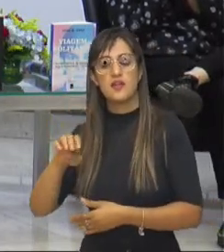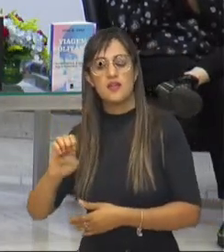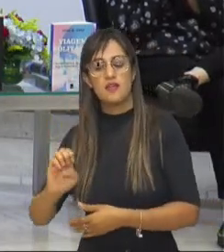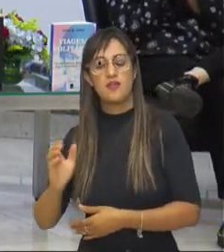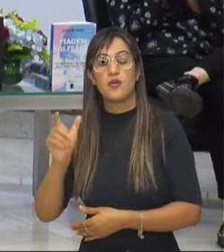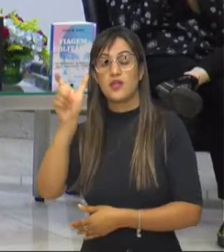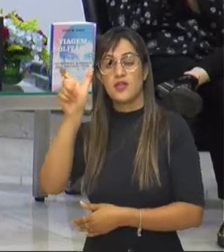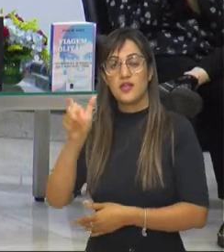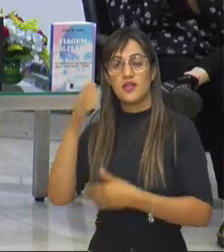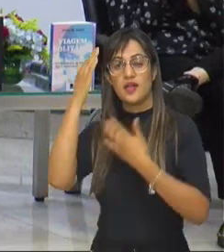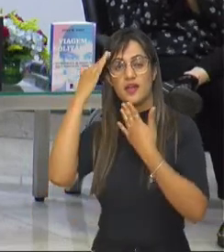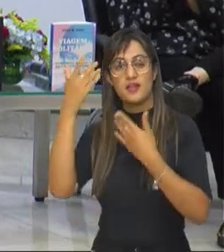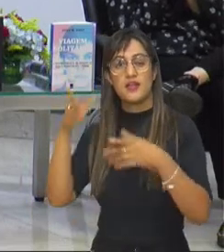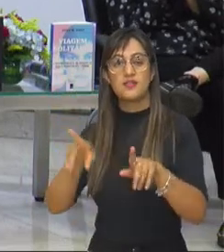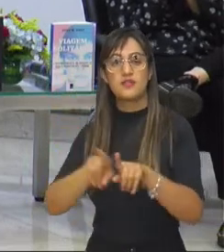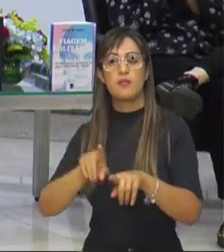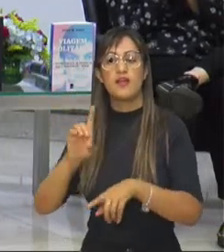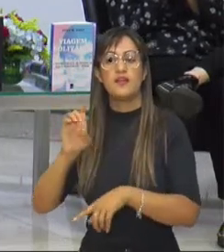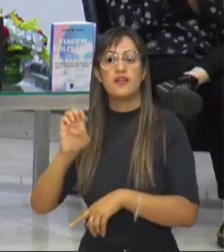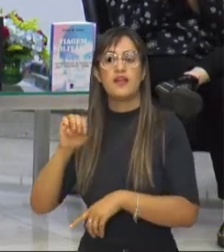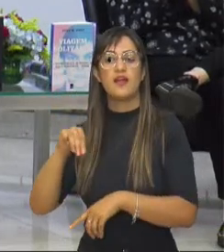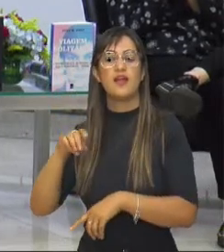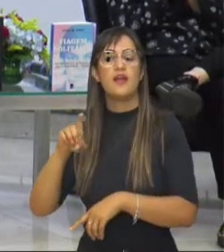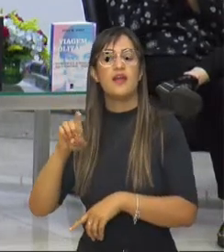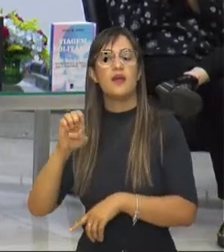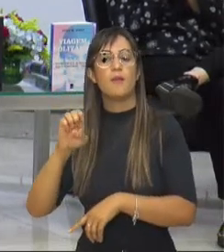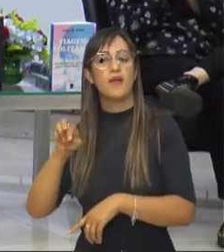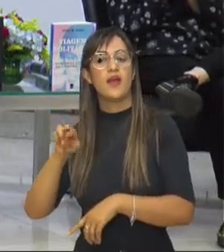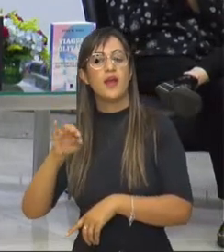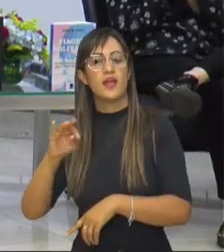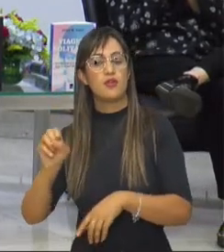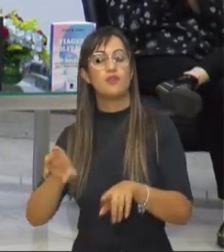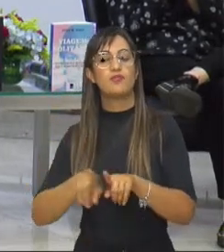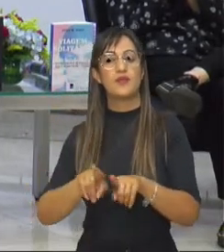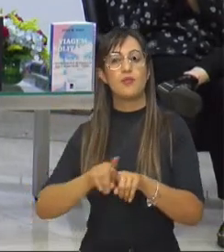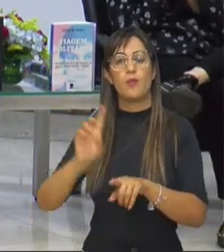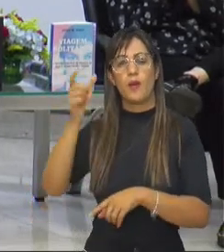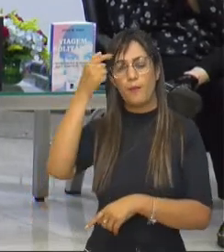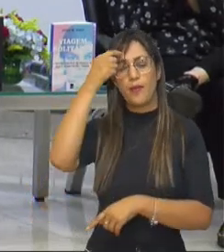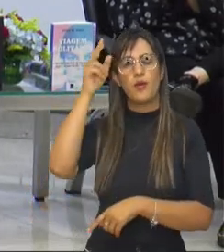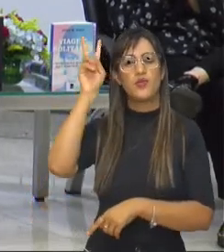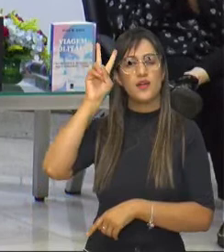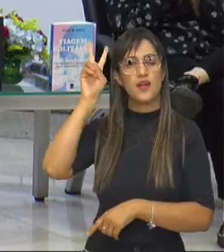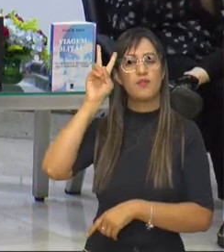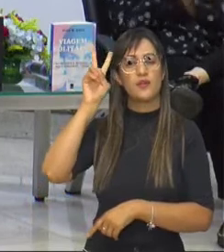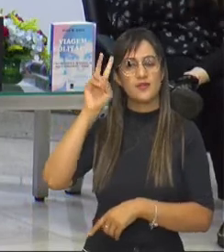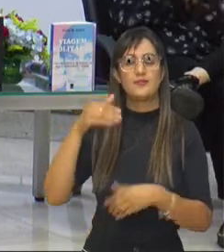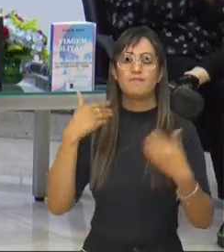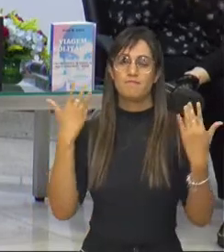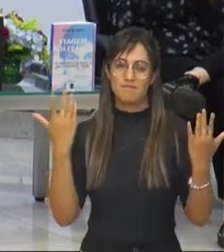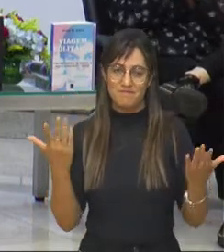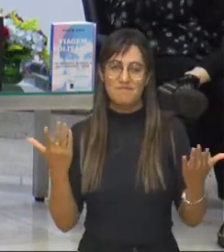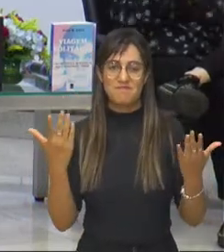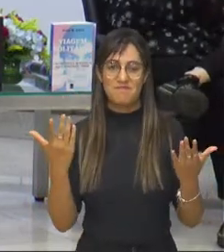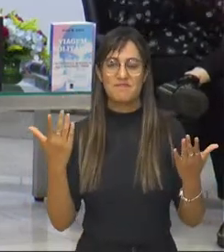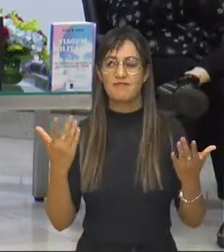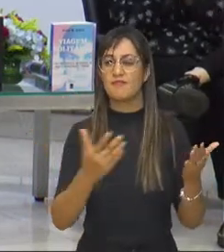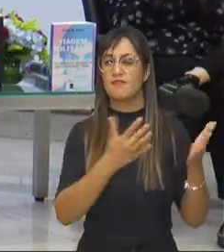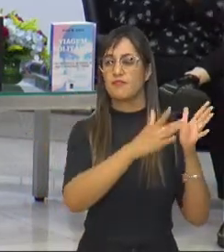que a gente possa fazer da memória dele a memória de fertilidade da gente também. É isso.